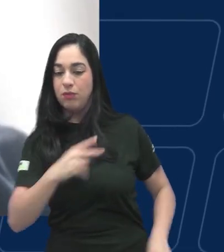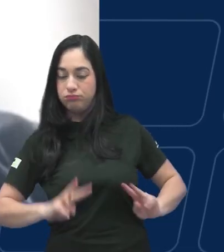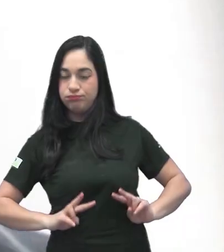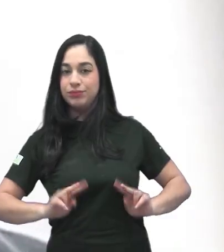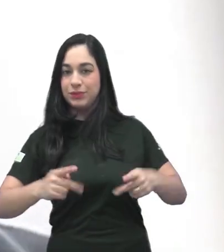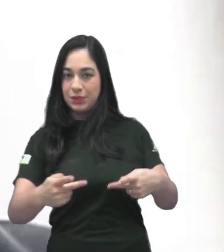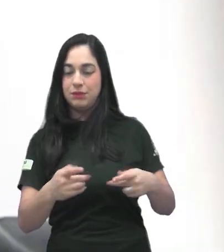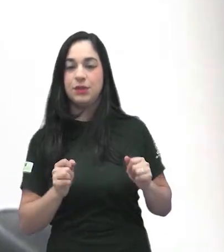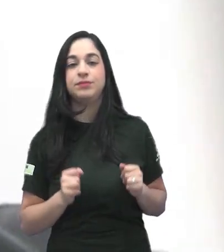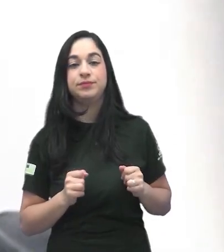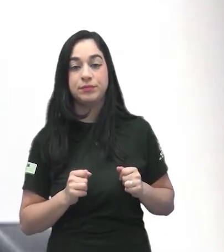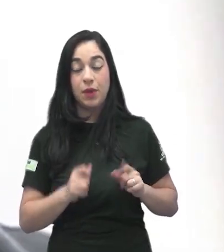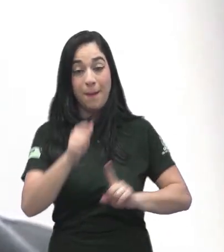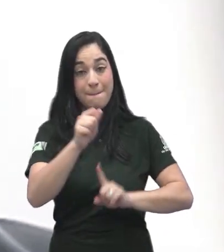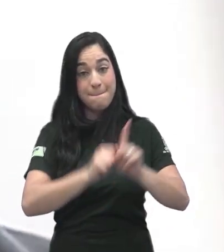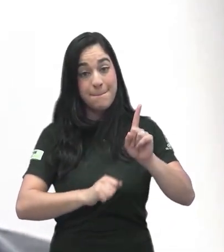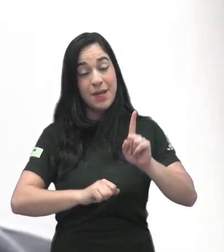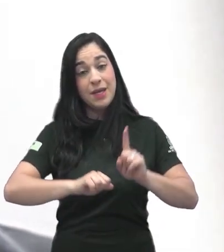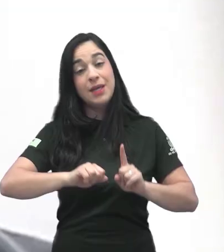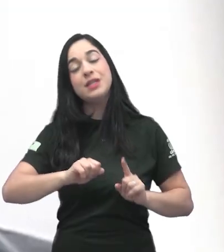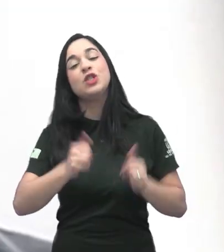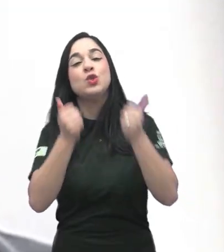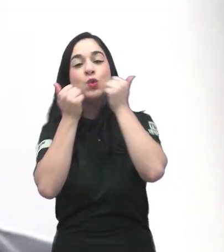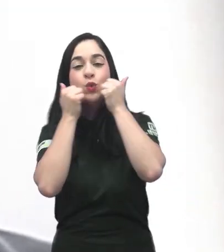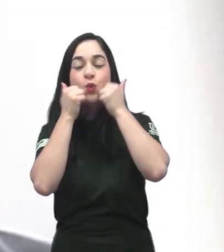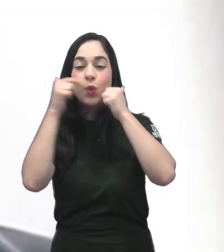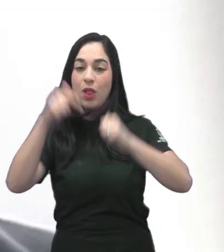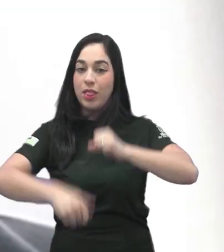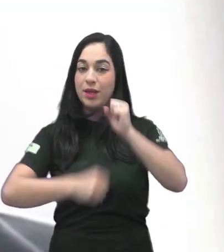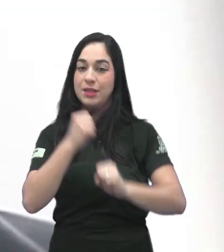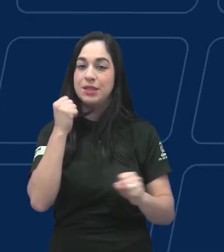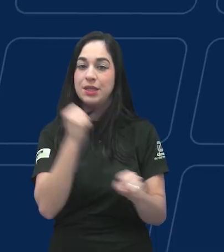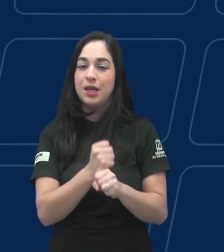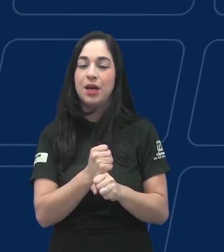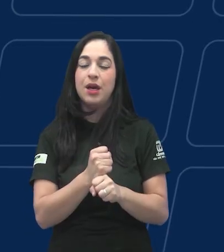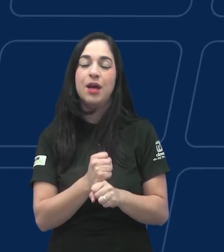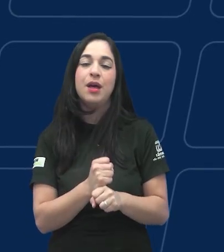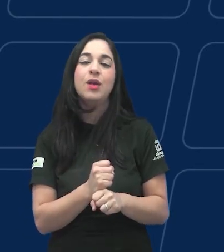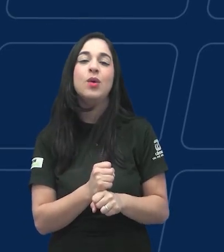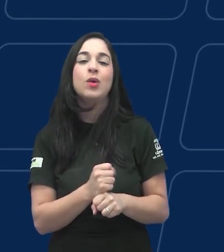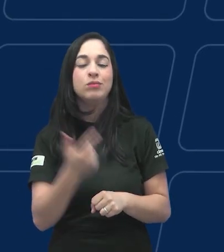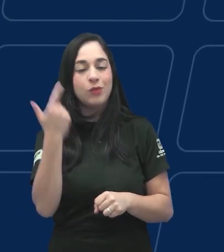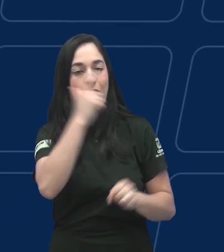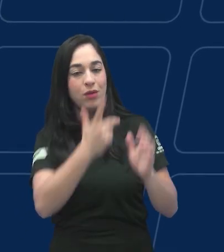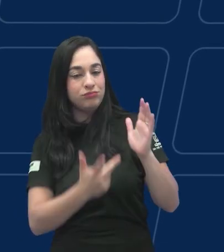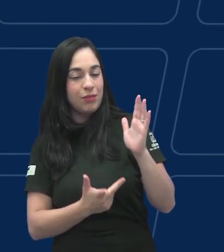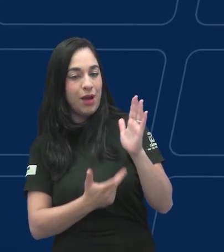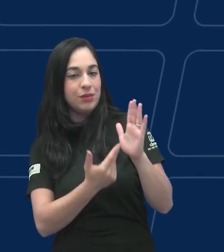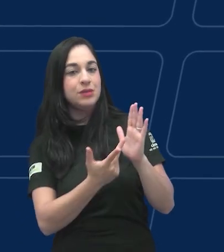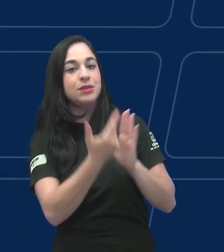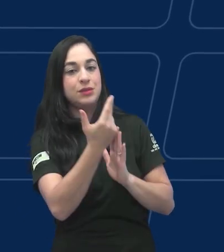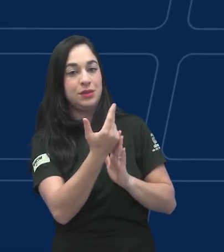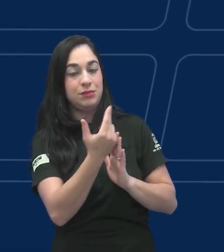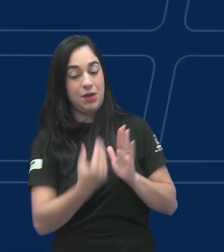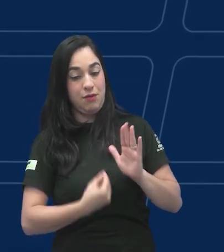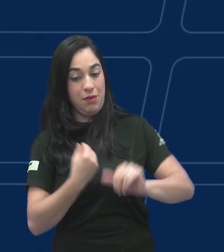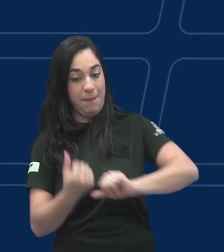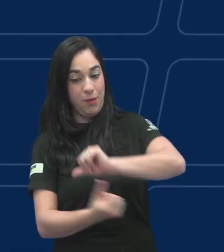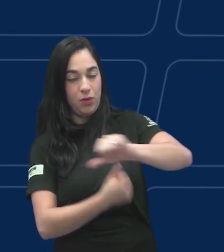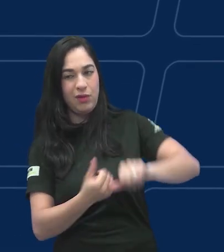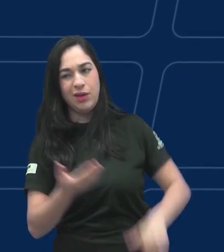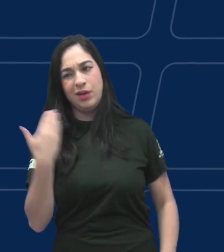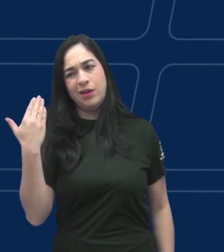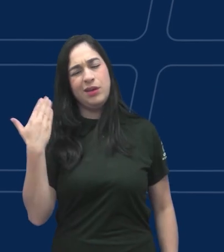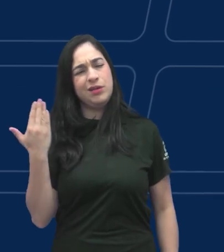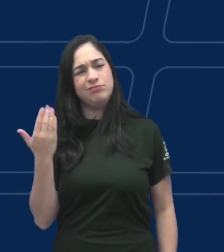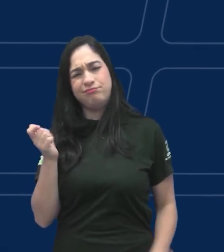transplante. Em julho deste ano, a espera chegou ao fim. Depois da cirurgia, a rotina mudou e o que antes